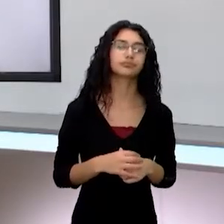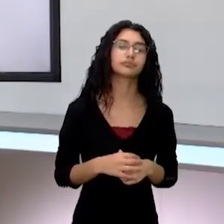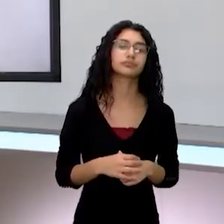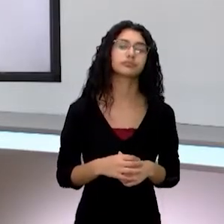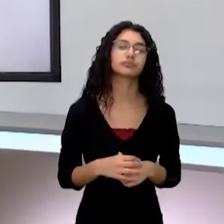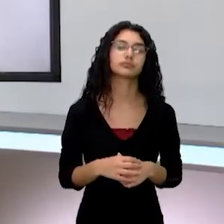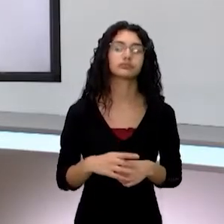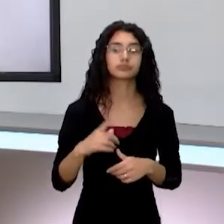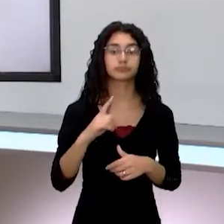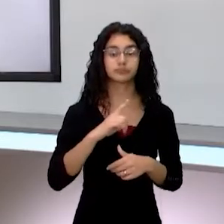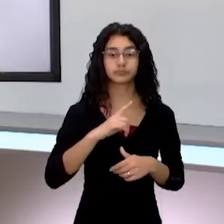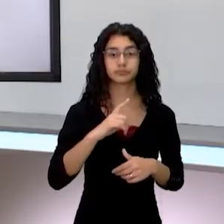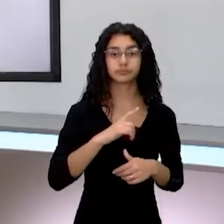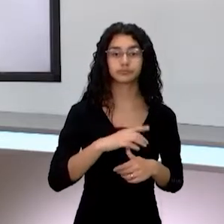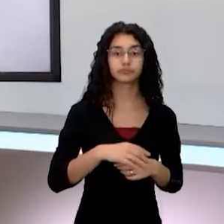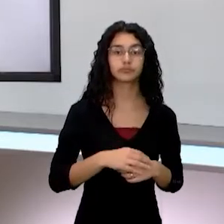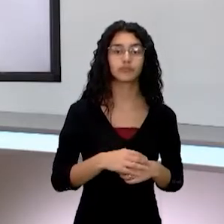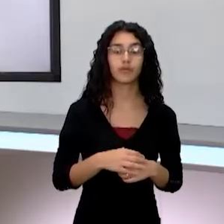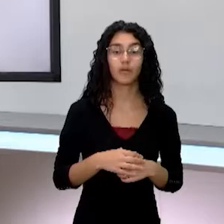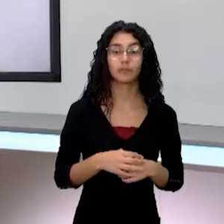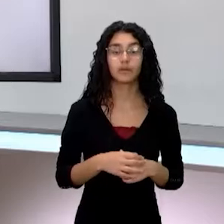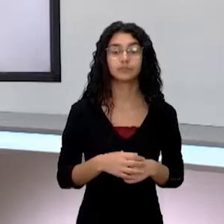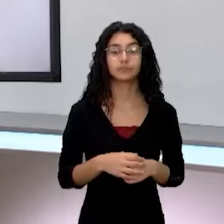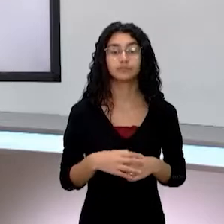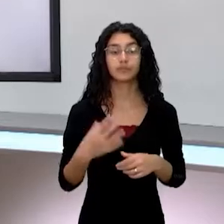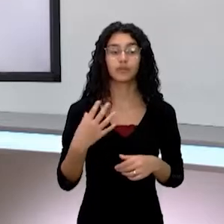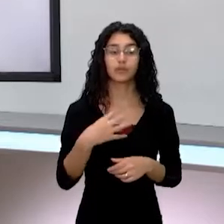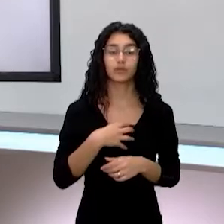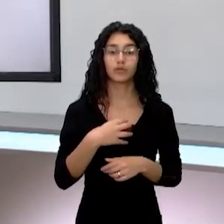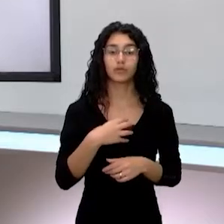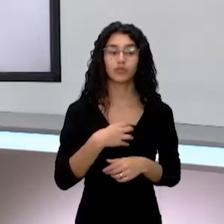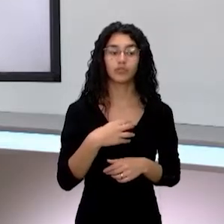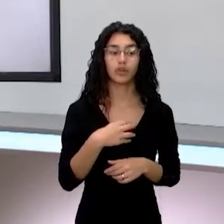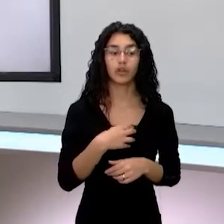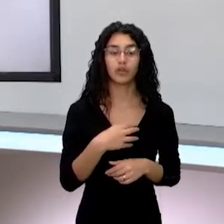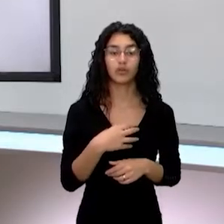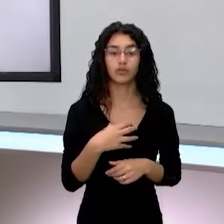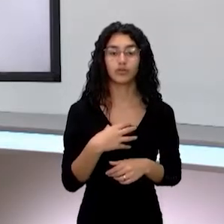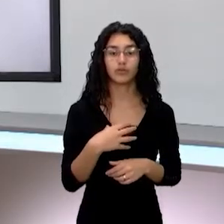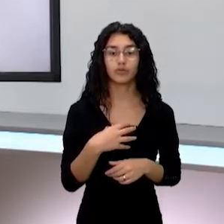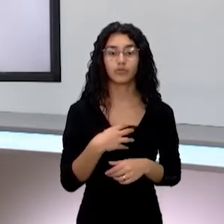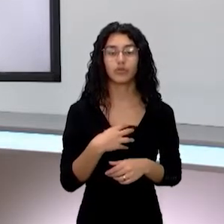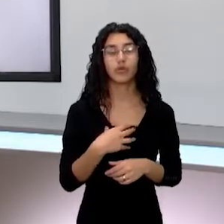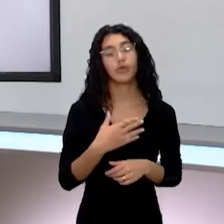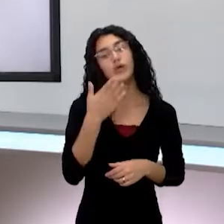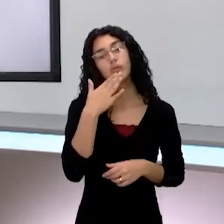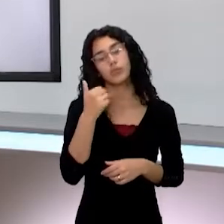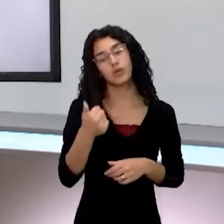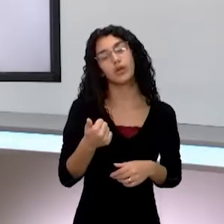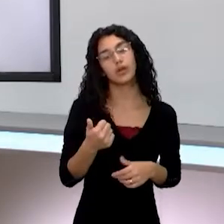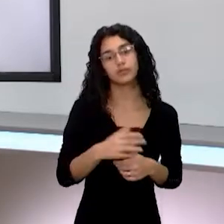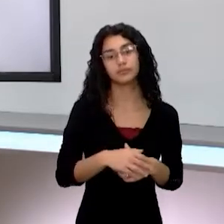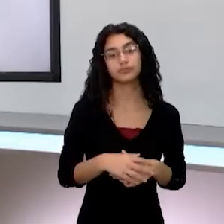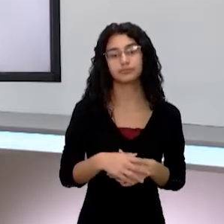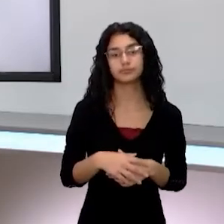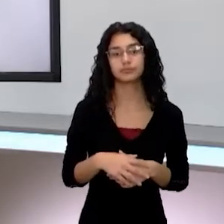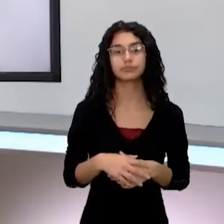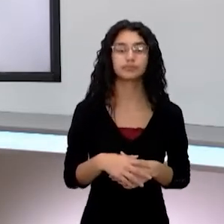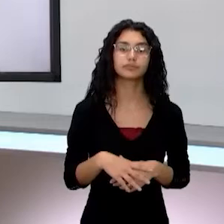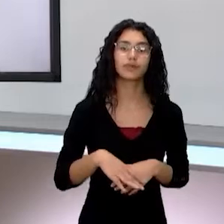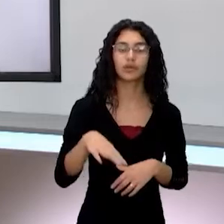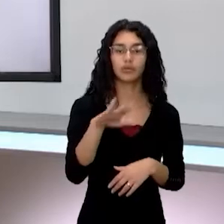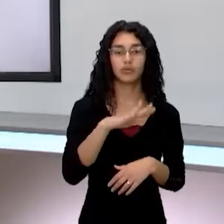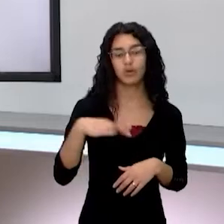ponto de vista micro-organismo que vivem em situações, né? Situações que favoráveis a eles se desenvolver, né? Assim, de ambientes